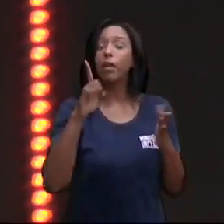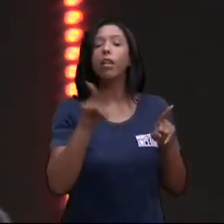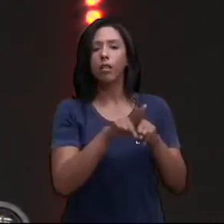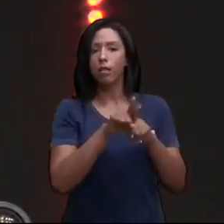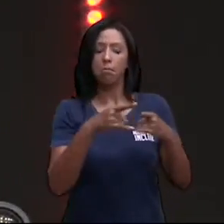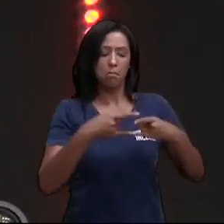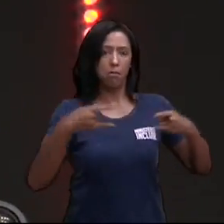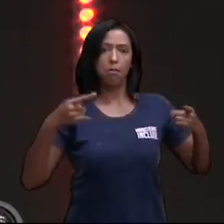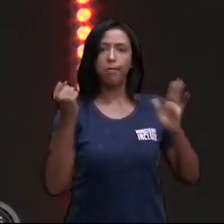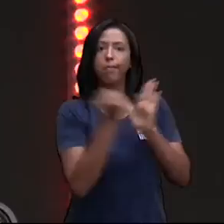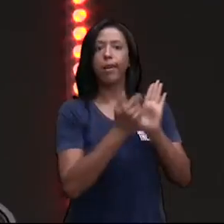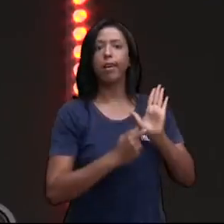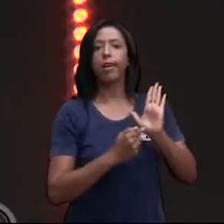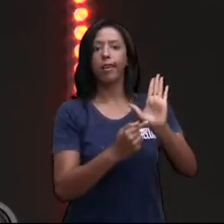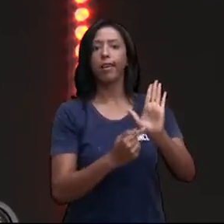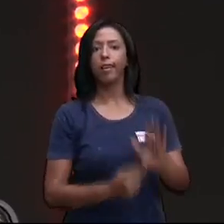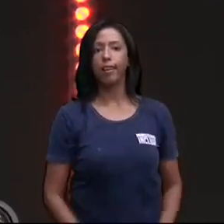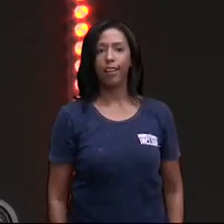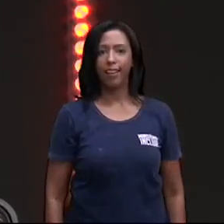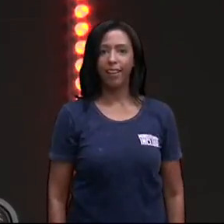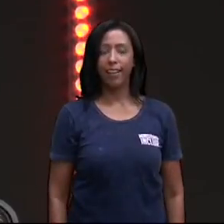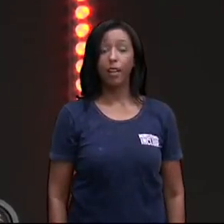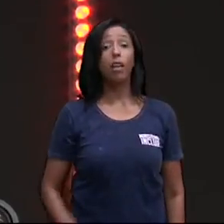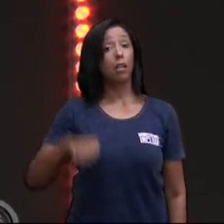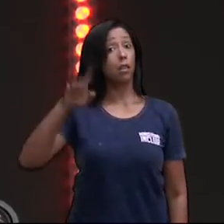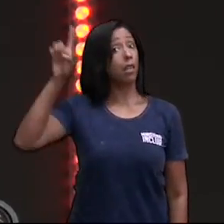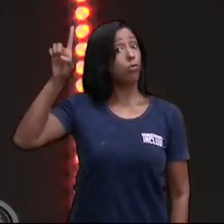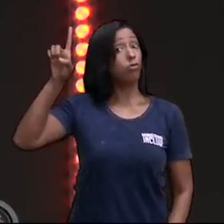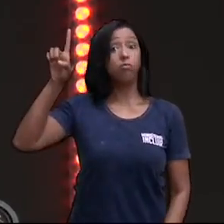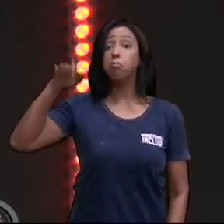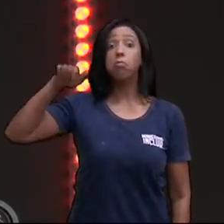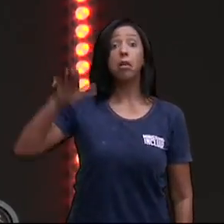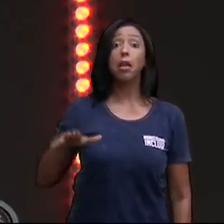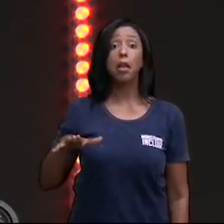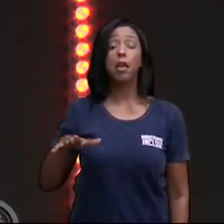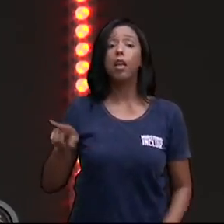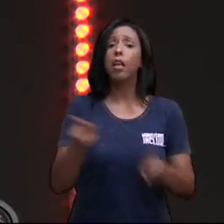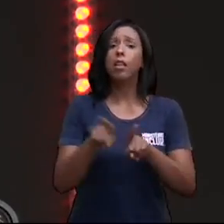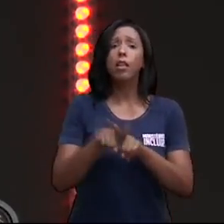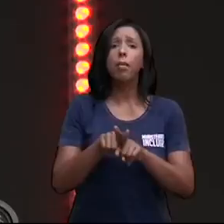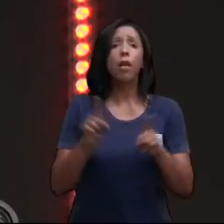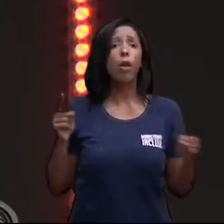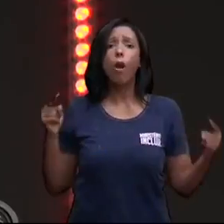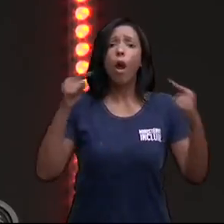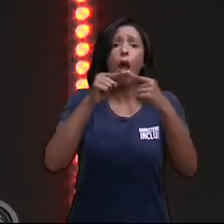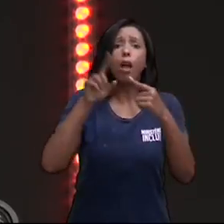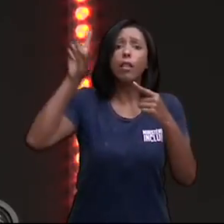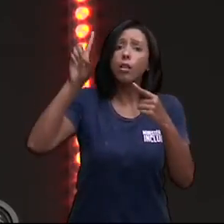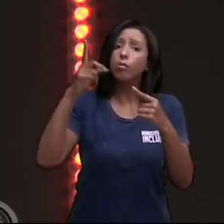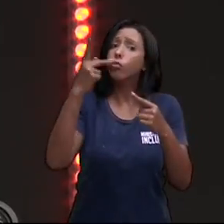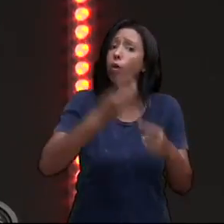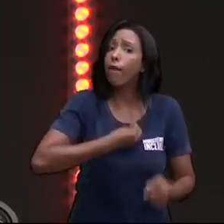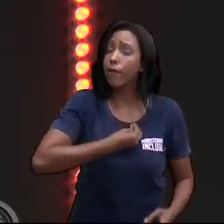documento registrado de quem é Deus e do propósito dele na sua vida